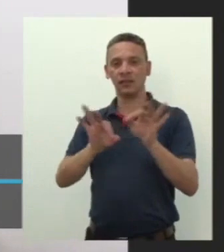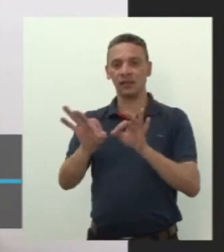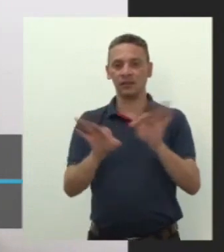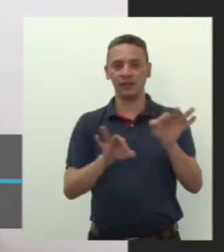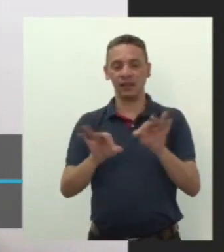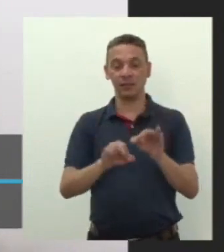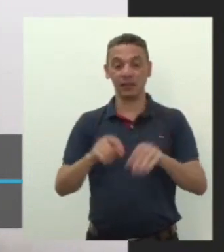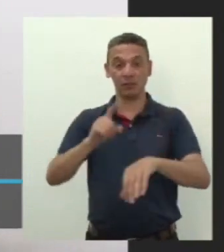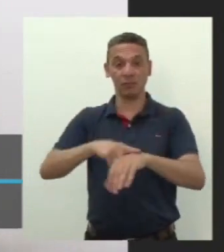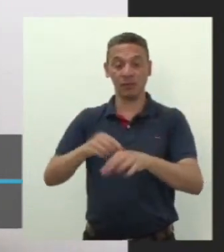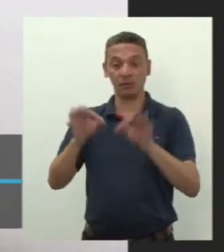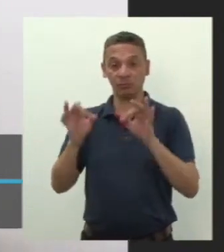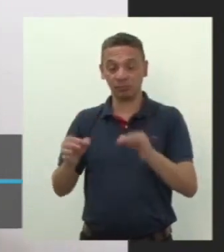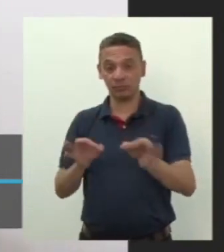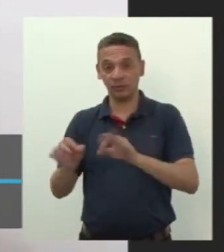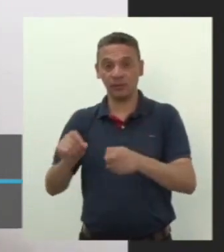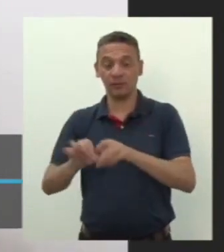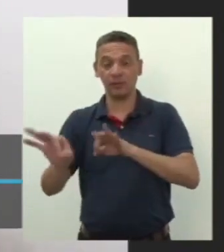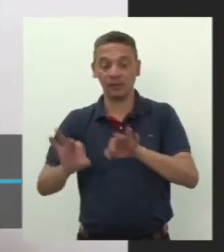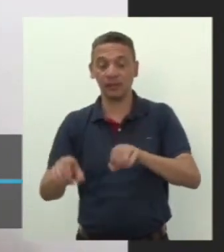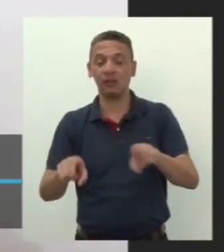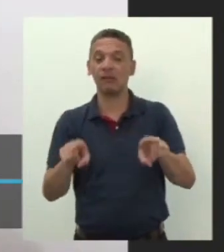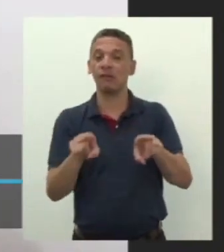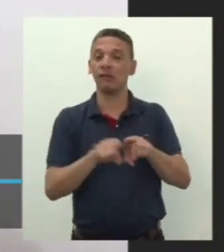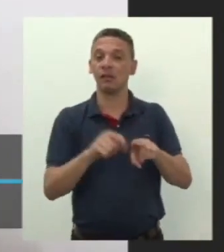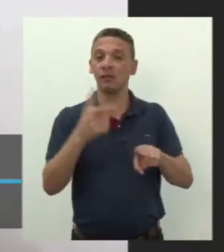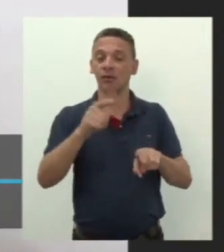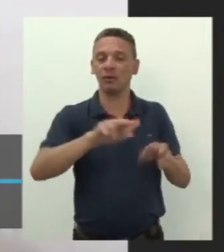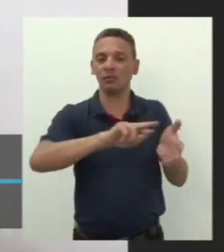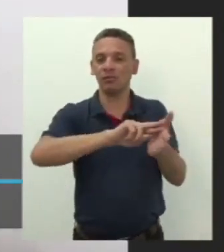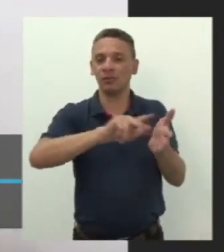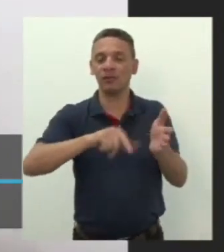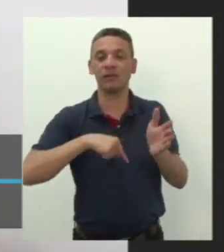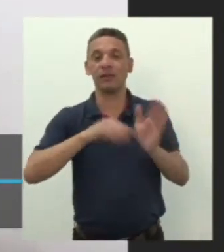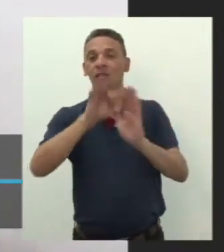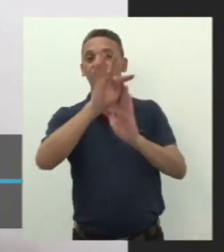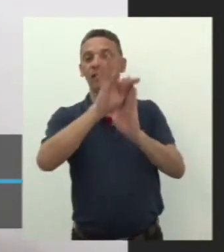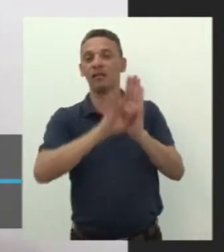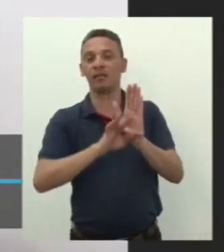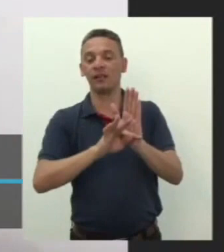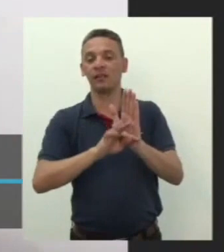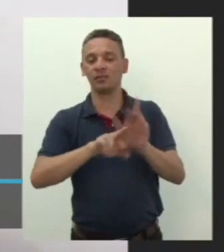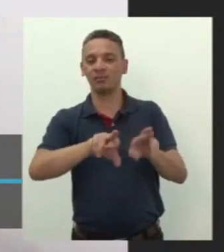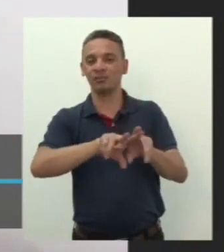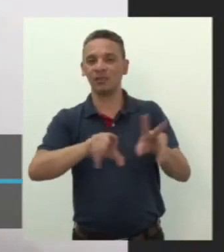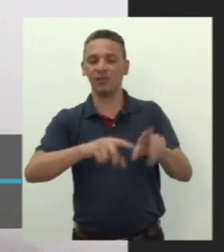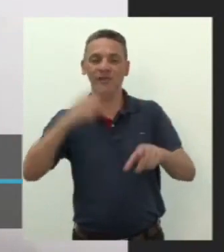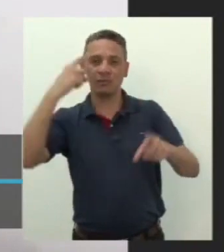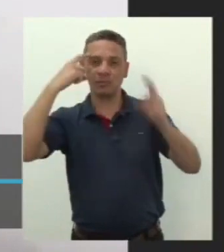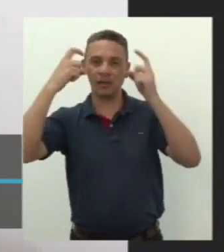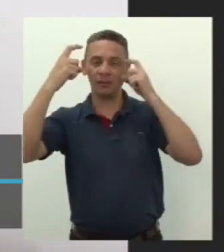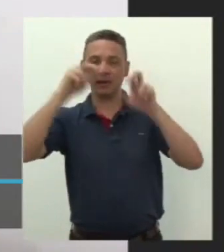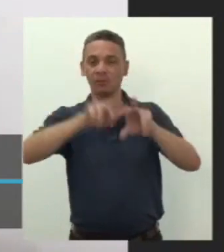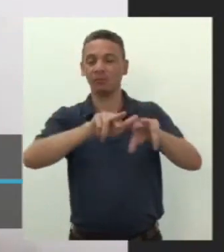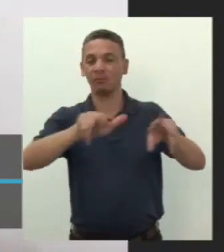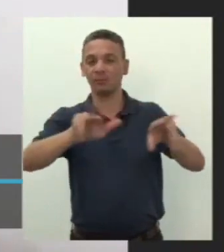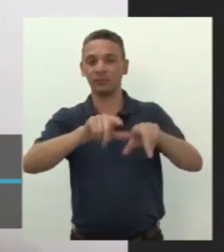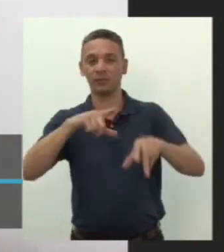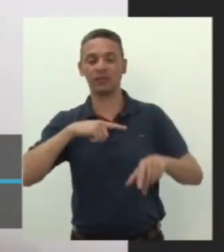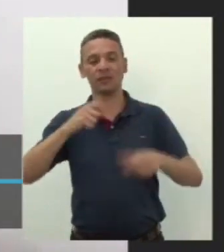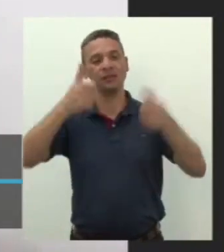assíncronas e síncronas, inclusive os textos multissemióticos que você tinha